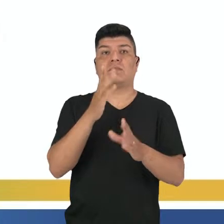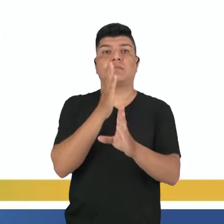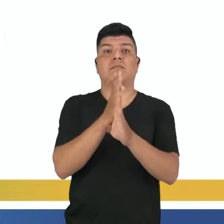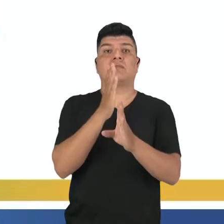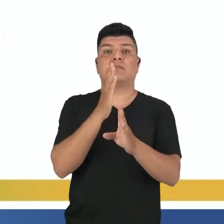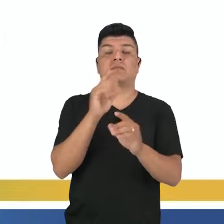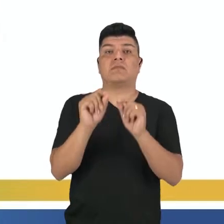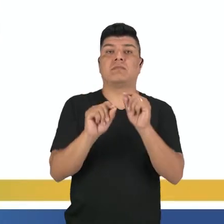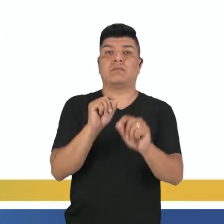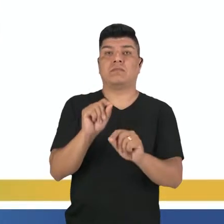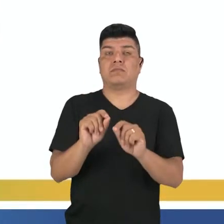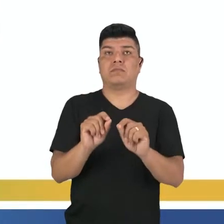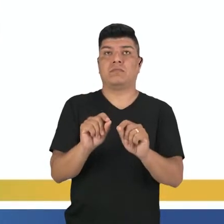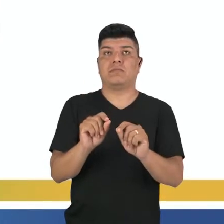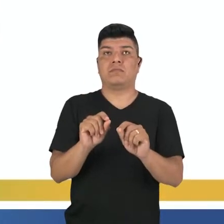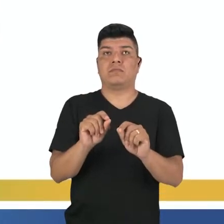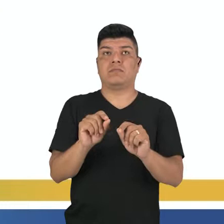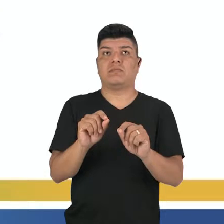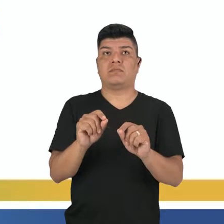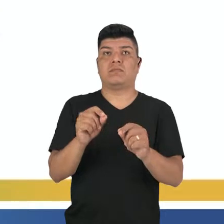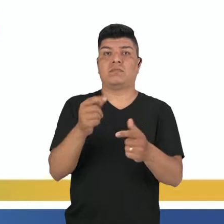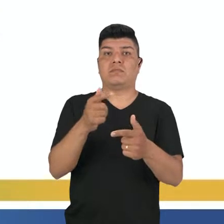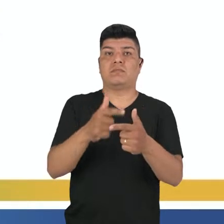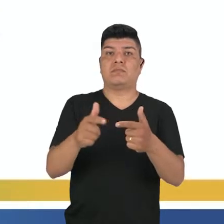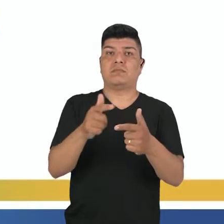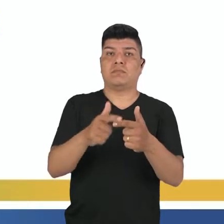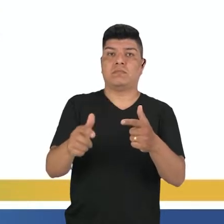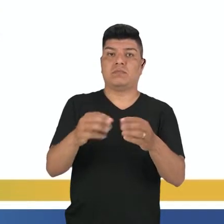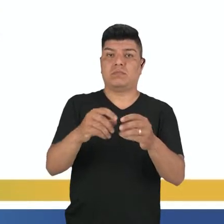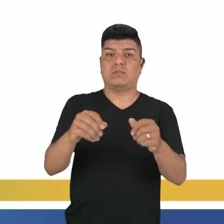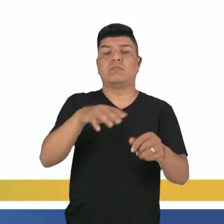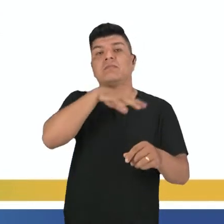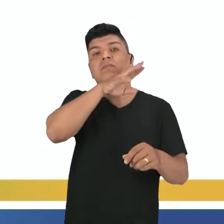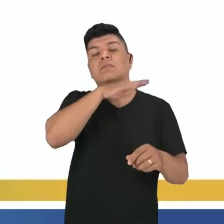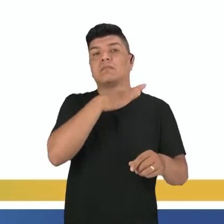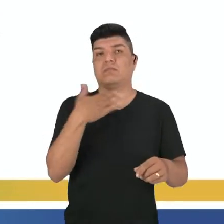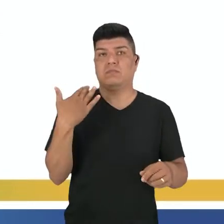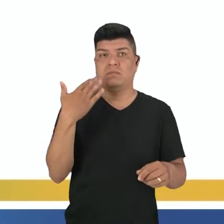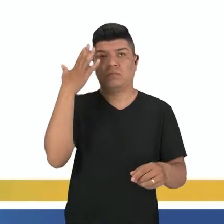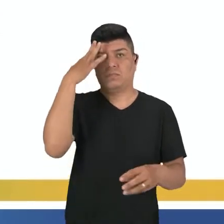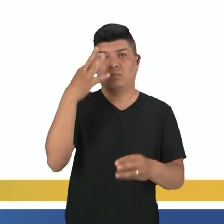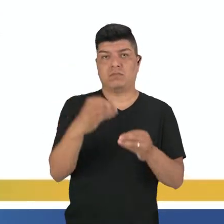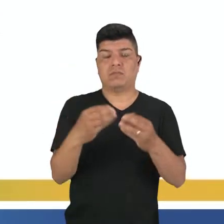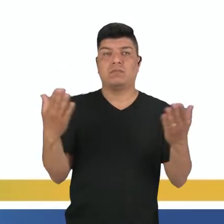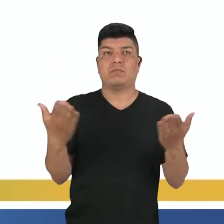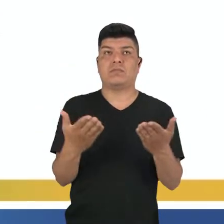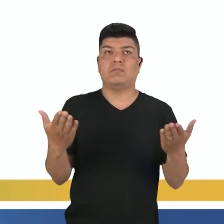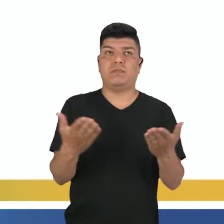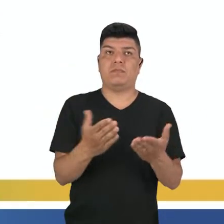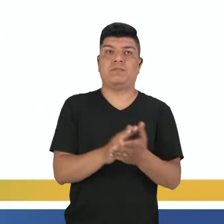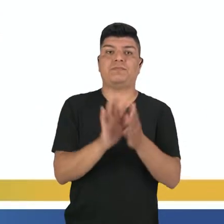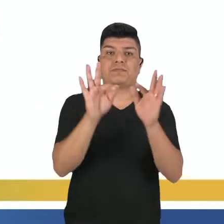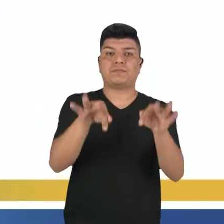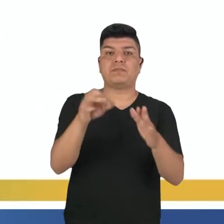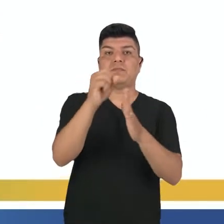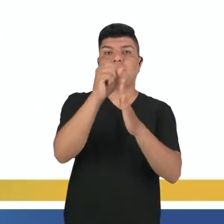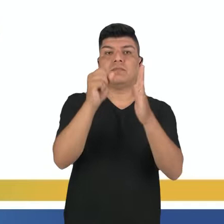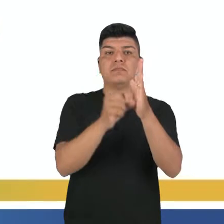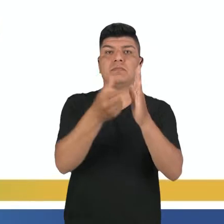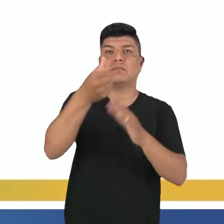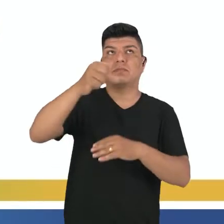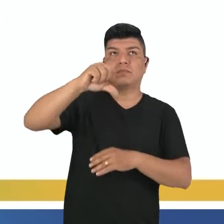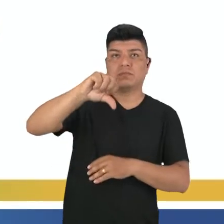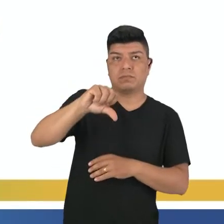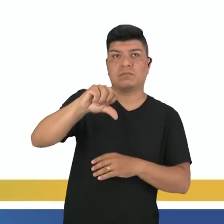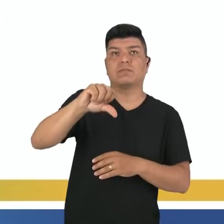decorrência de doenças através de dejetos e decomposição de animais. Isso nós sabemos hoje. No final do século XIX,